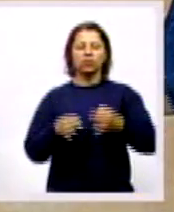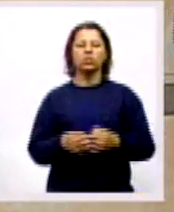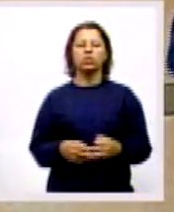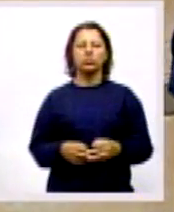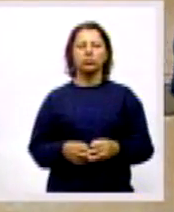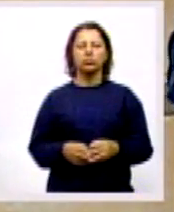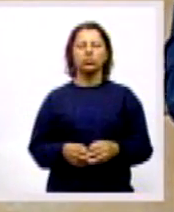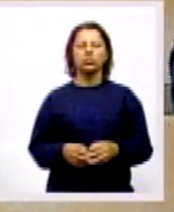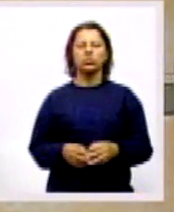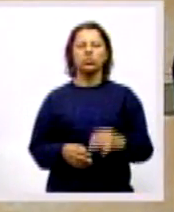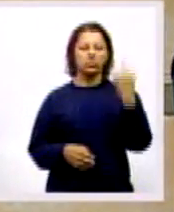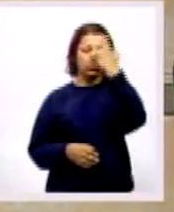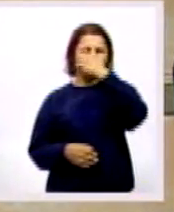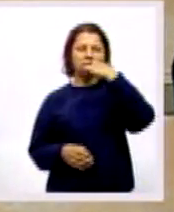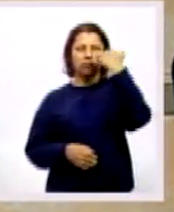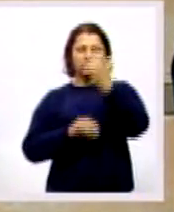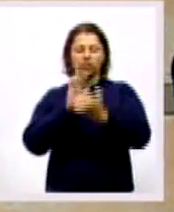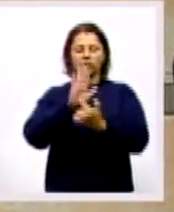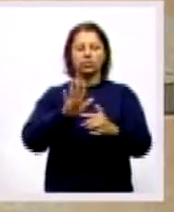olhos, demonstrando a alegria dela.